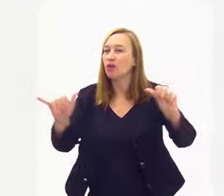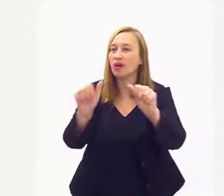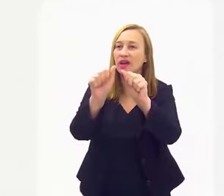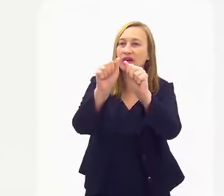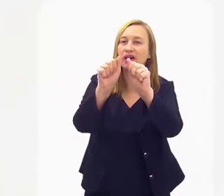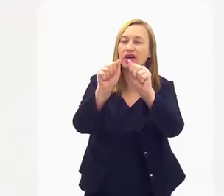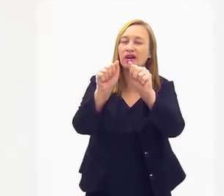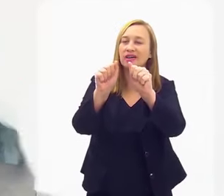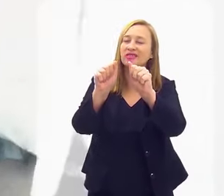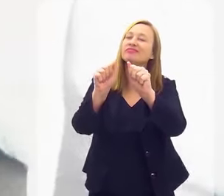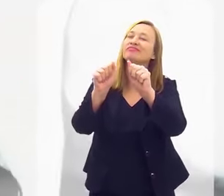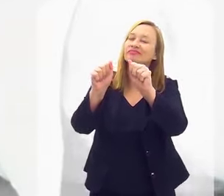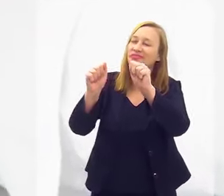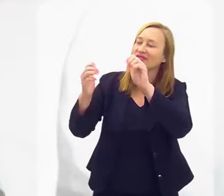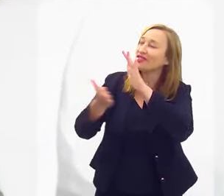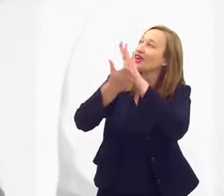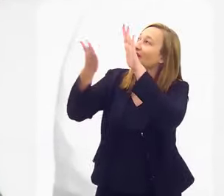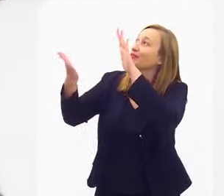aleluia